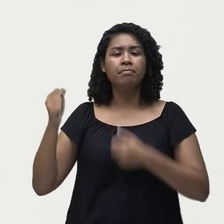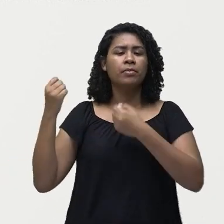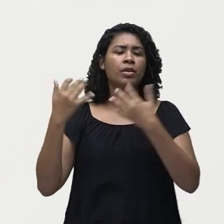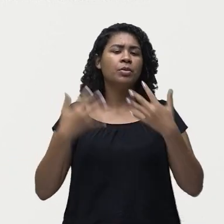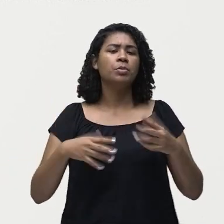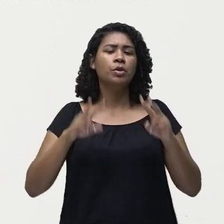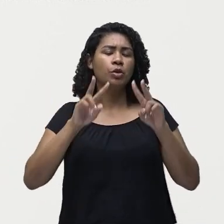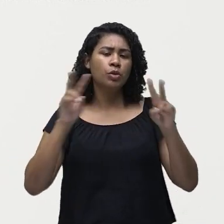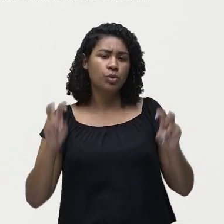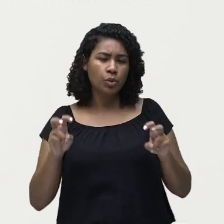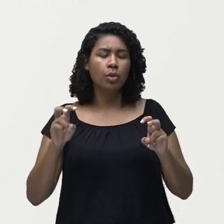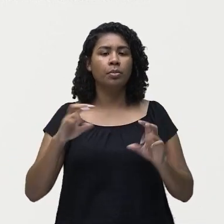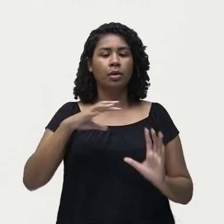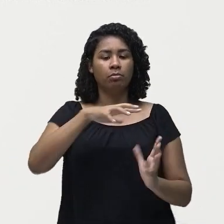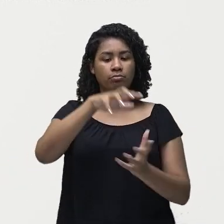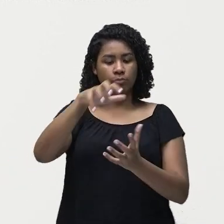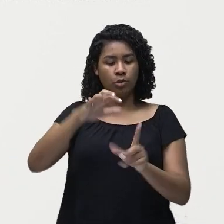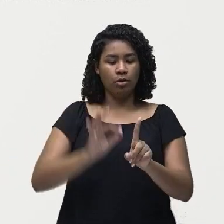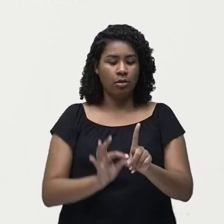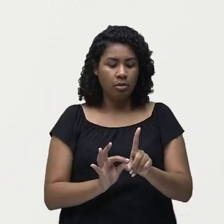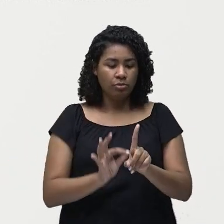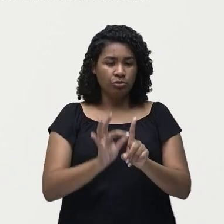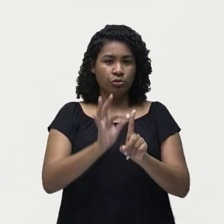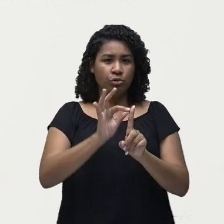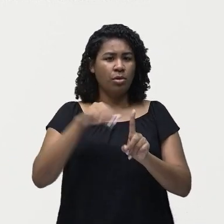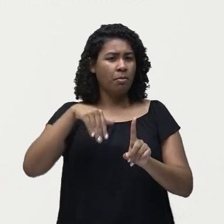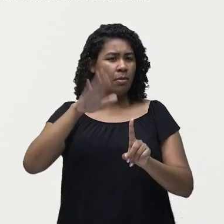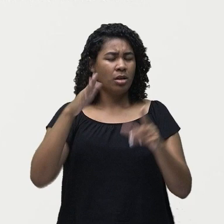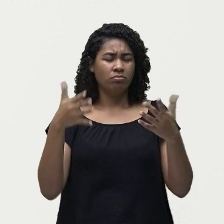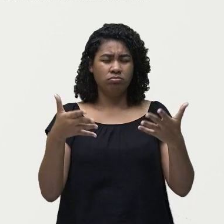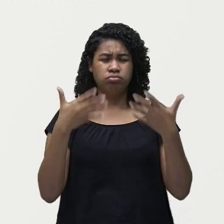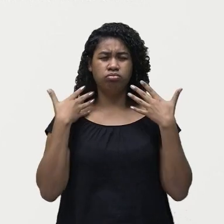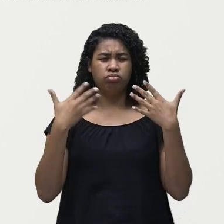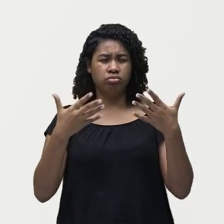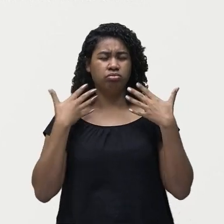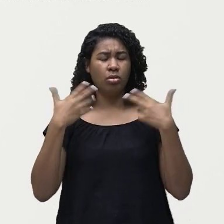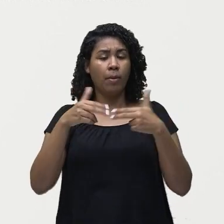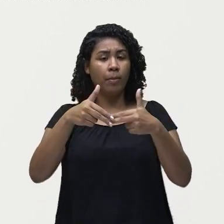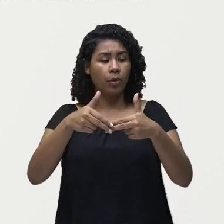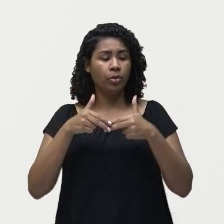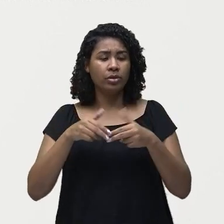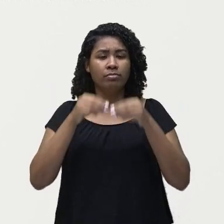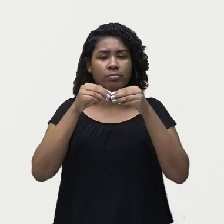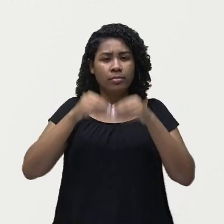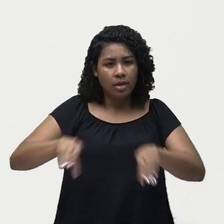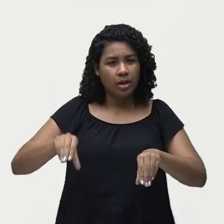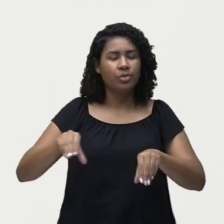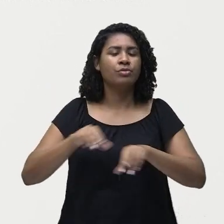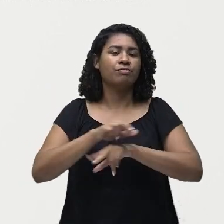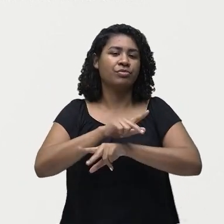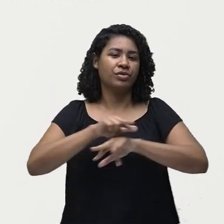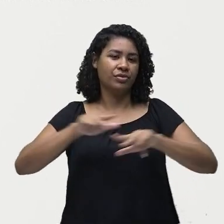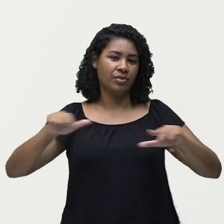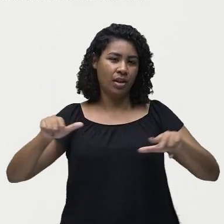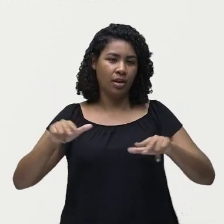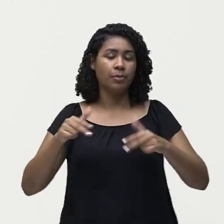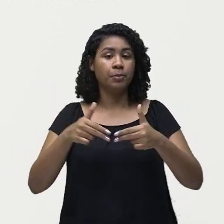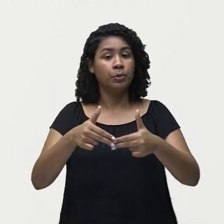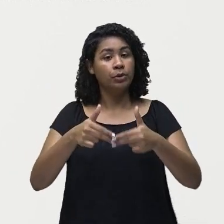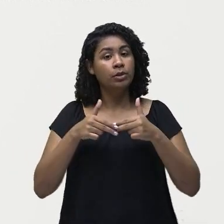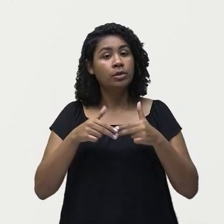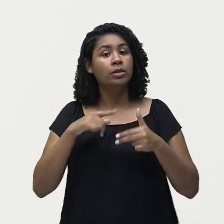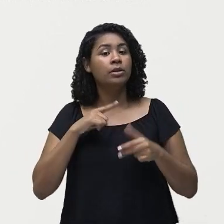temperatura, né? E esse aumento da temperatura no ambiente, ele ocasiona ali diversos danos ambientais também, né? Então, ele está